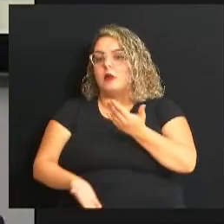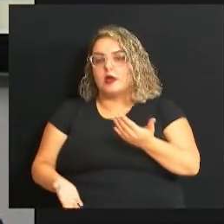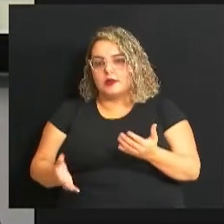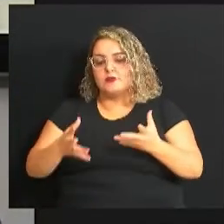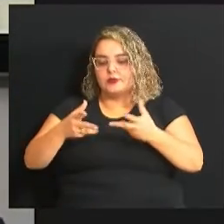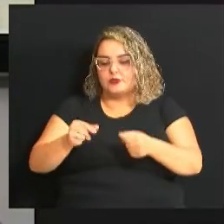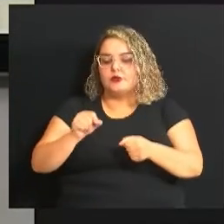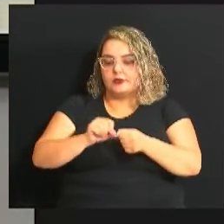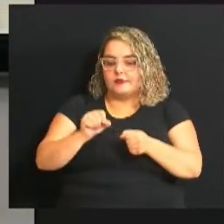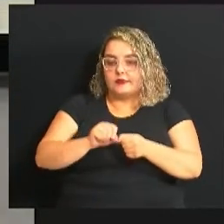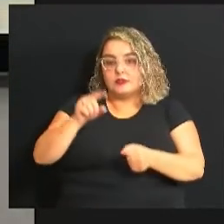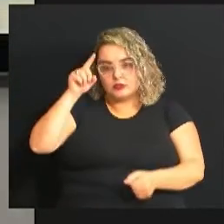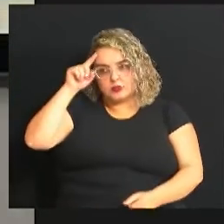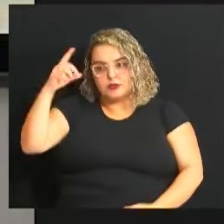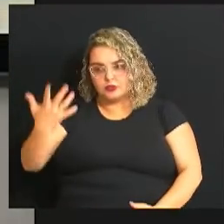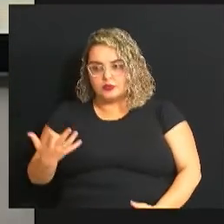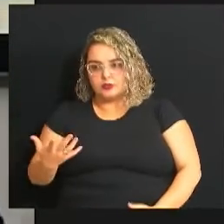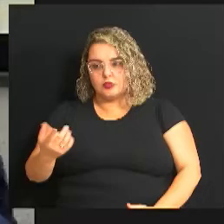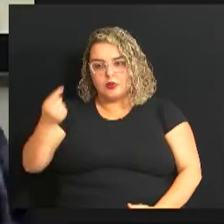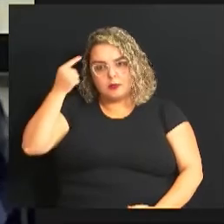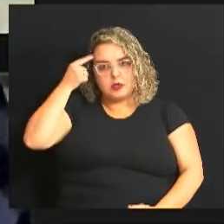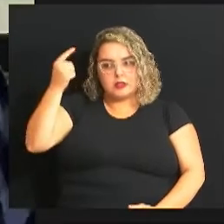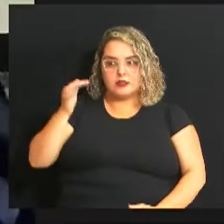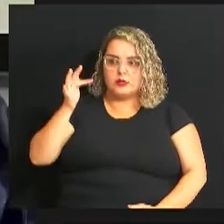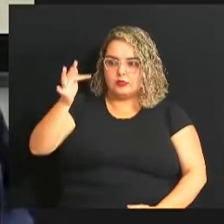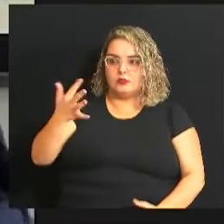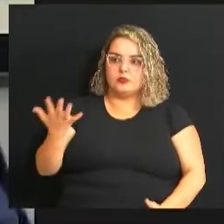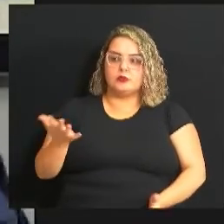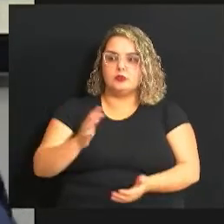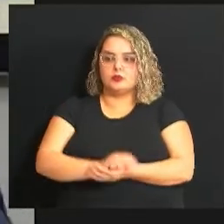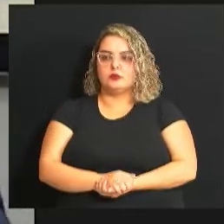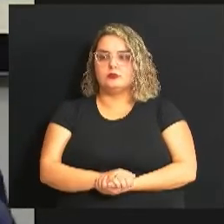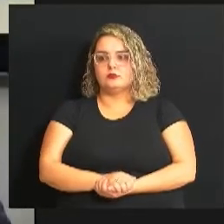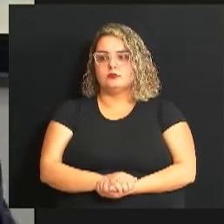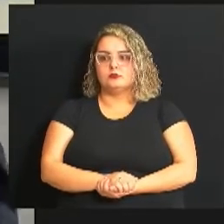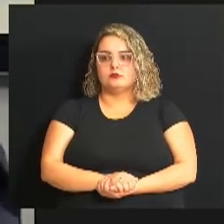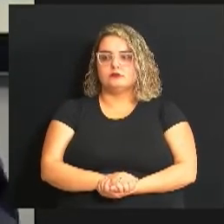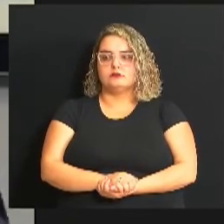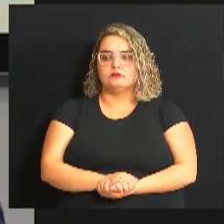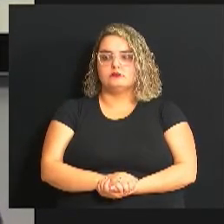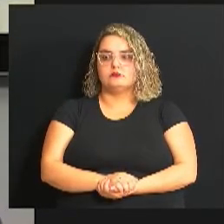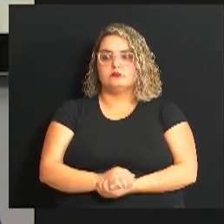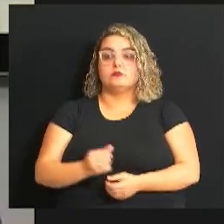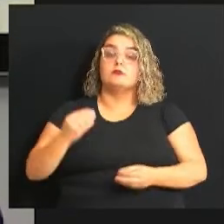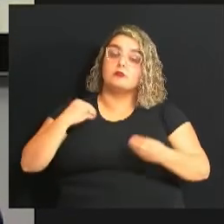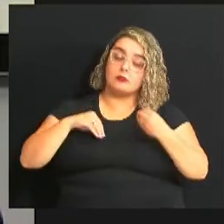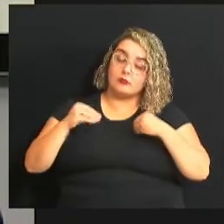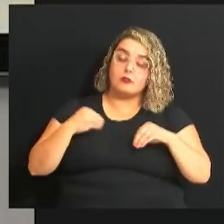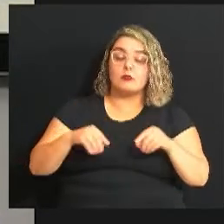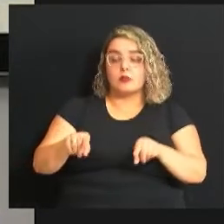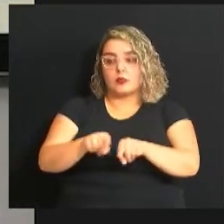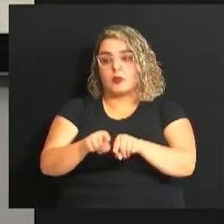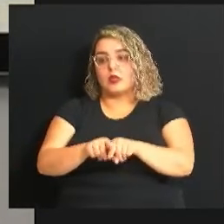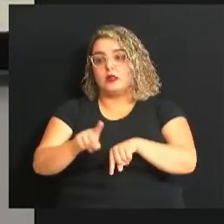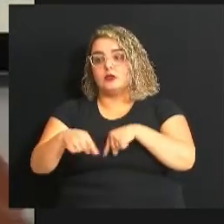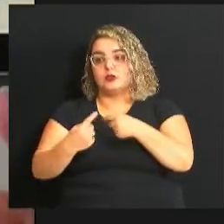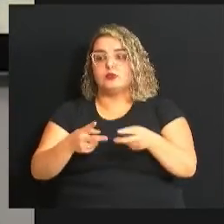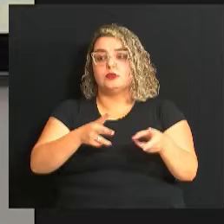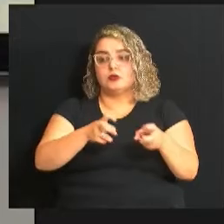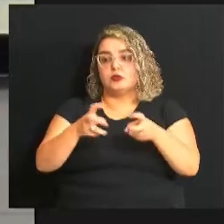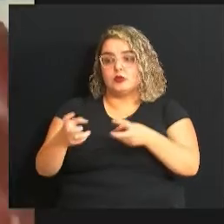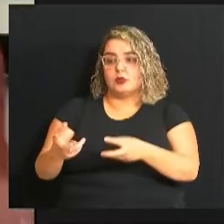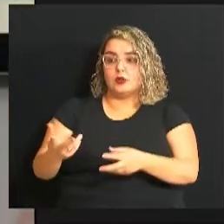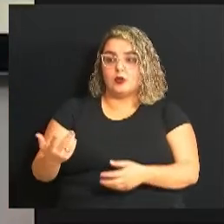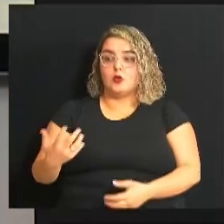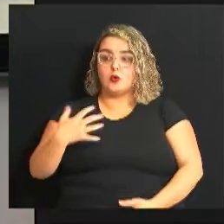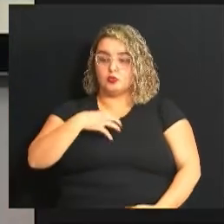naquele dia, pensando apenas no futuro, né? E a depressão também, a gente observa, obviamente, de outras formas. E a